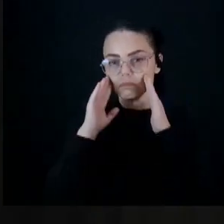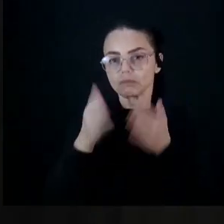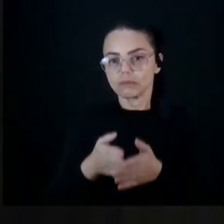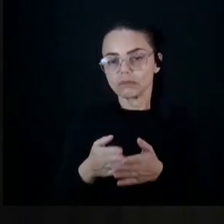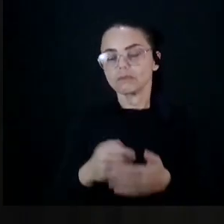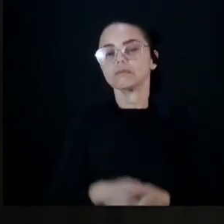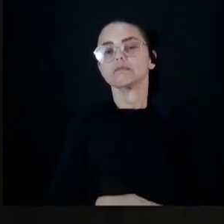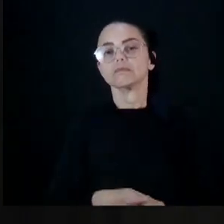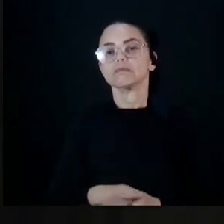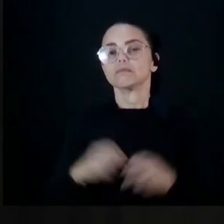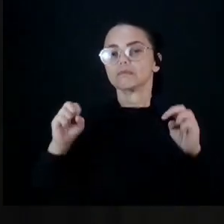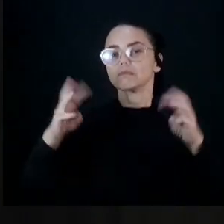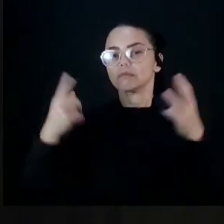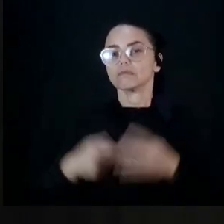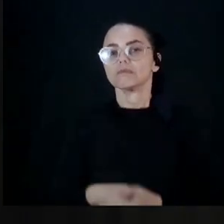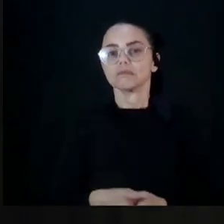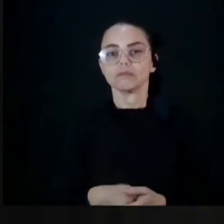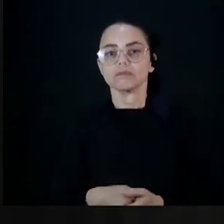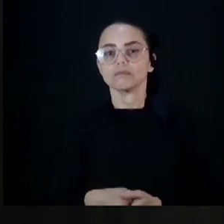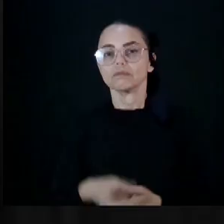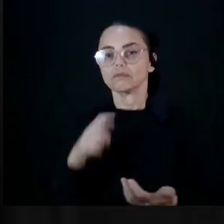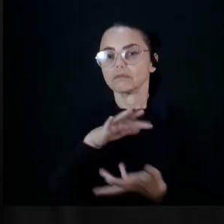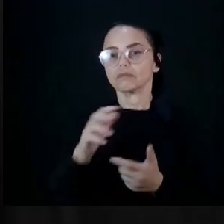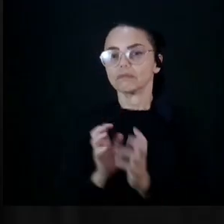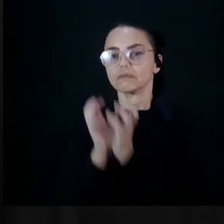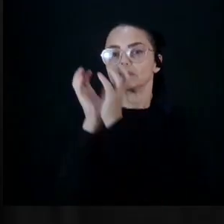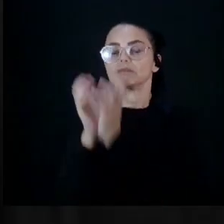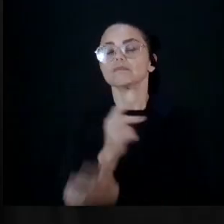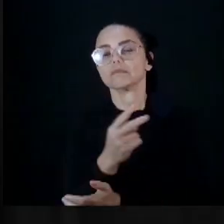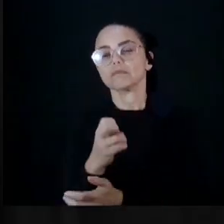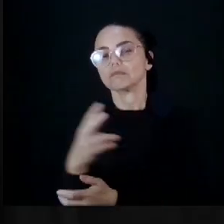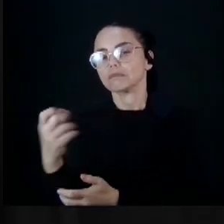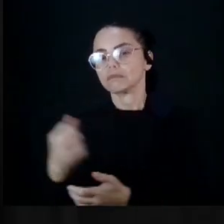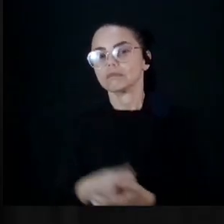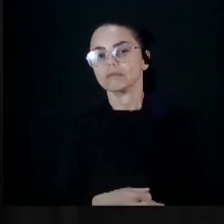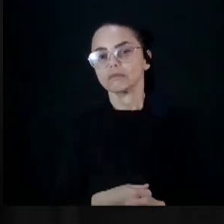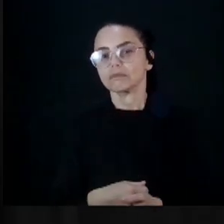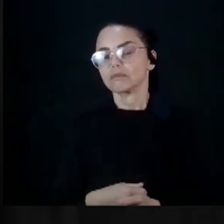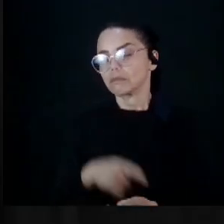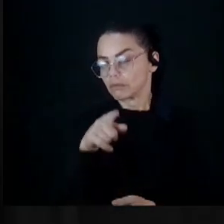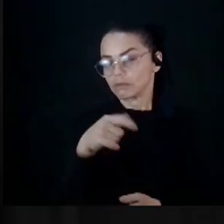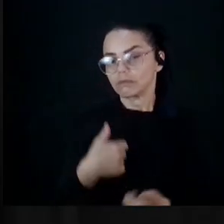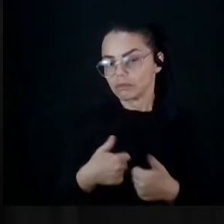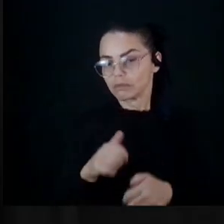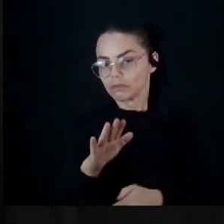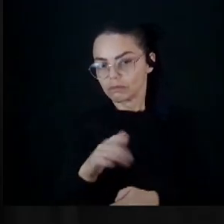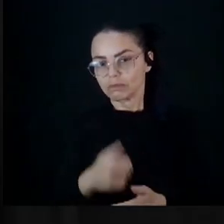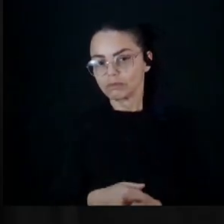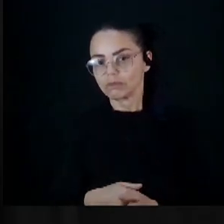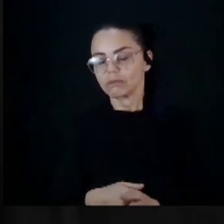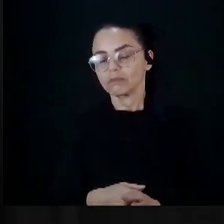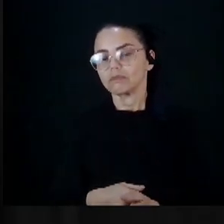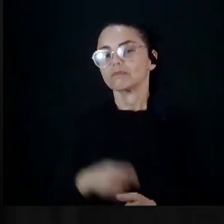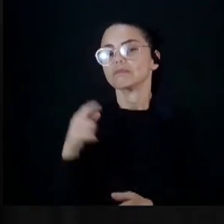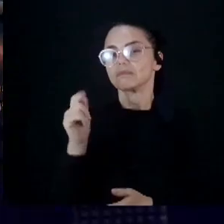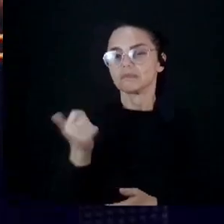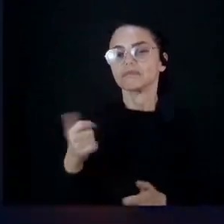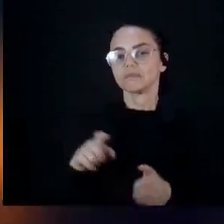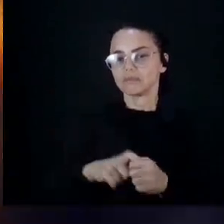eventos do planeta, a Copa do Mundo de 2026. Mas você fica aí, porque o Gênios 3.0 volta